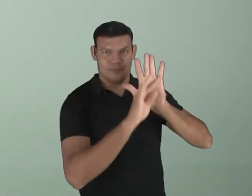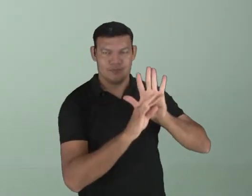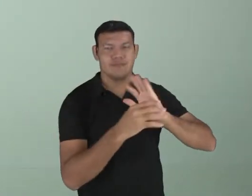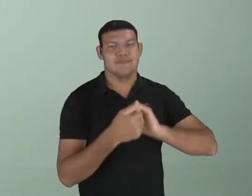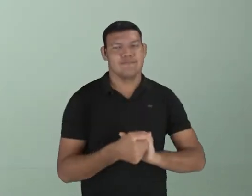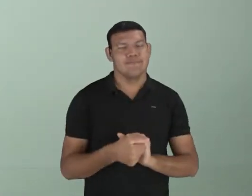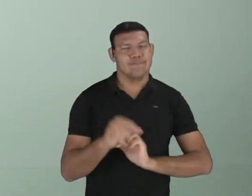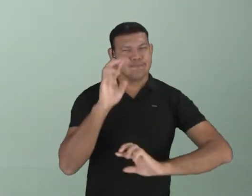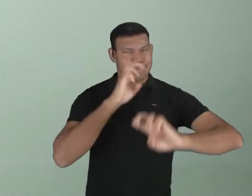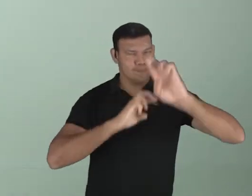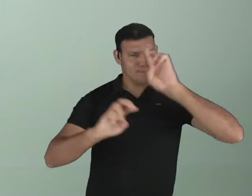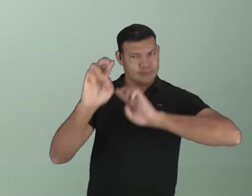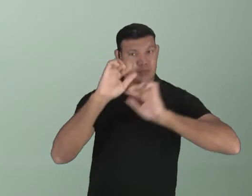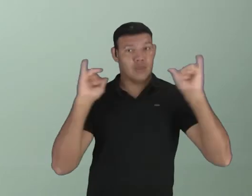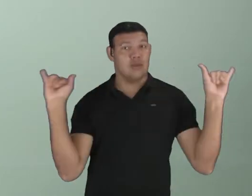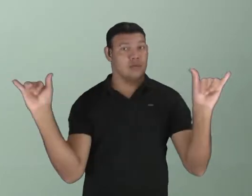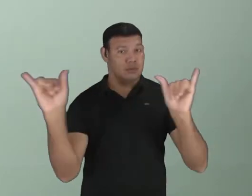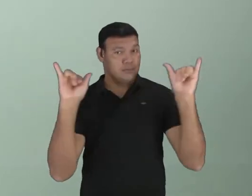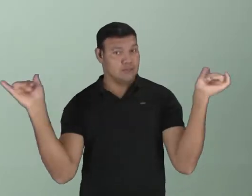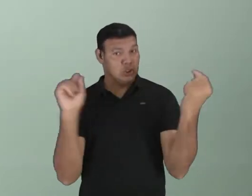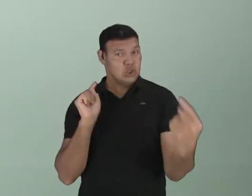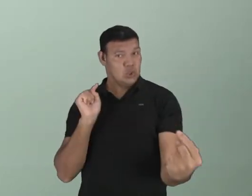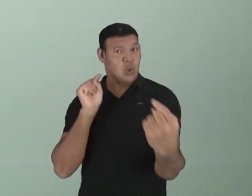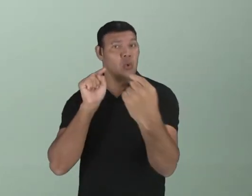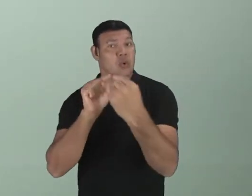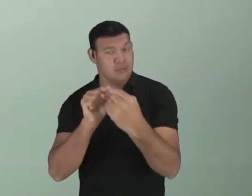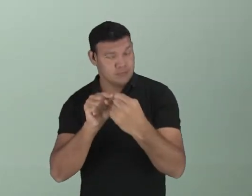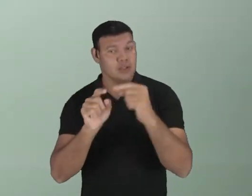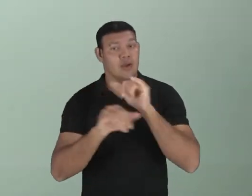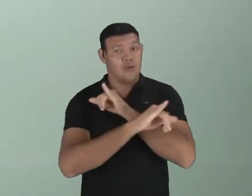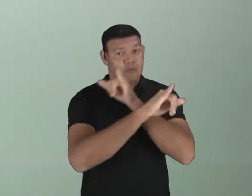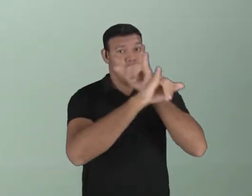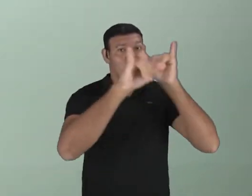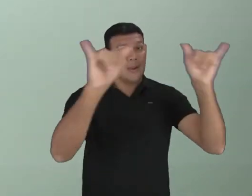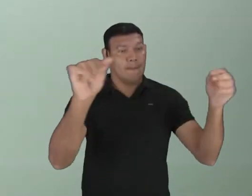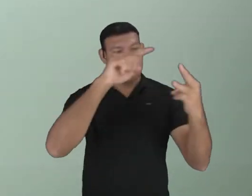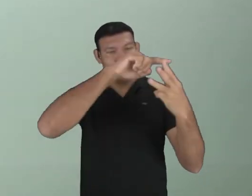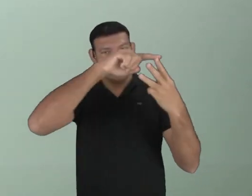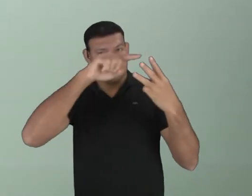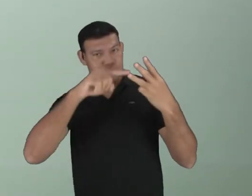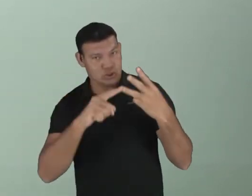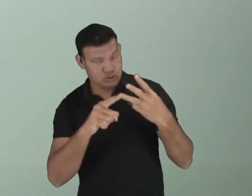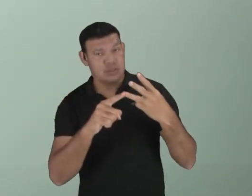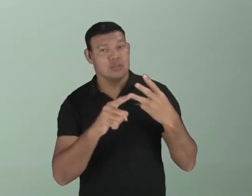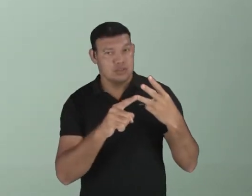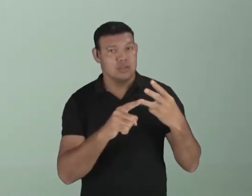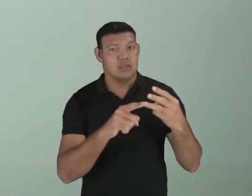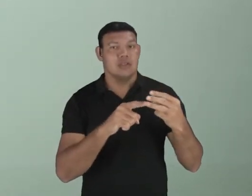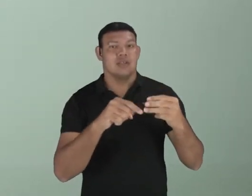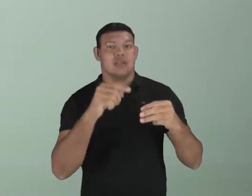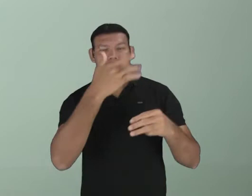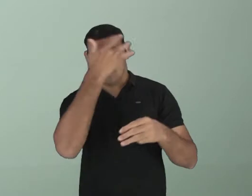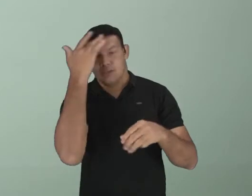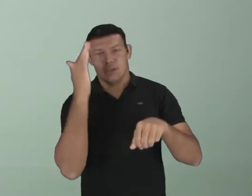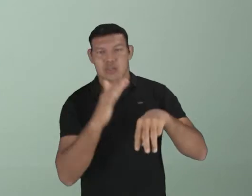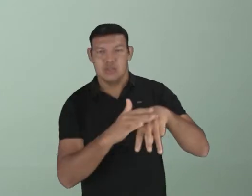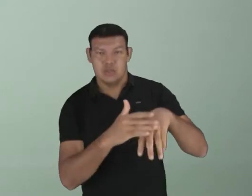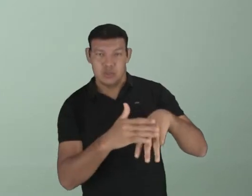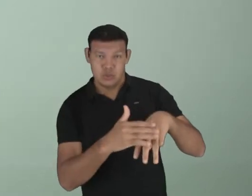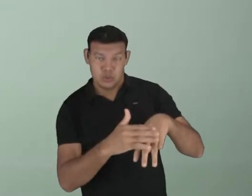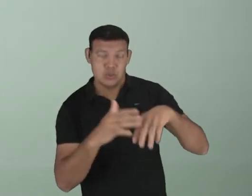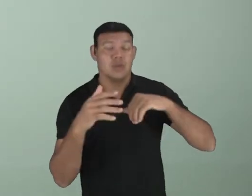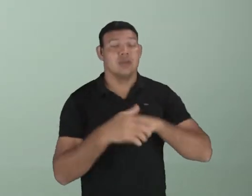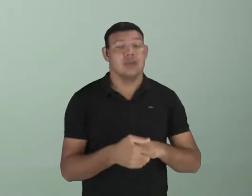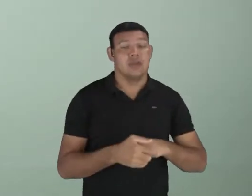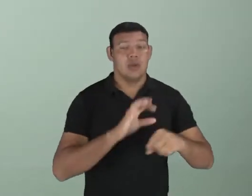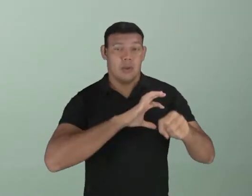que aqui nesta notícia nós temos a finalidade de informar sobre os 3 primeiros casos de coronavírus aqui no estado.